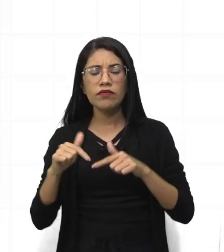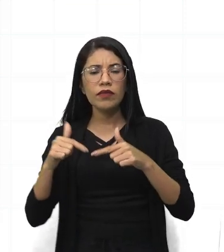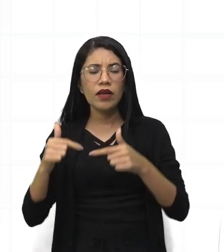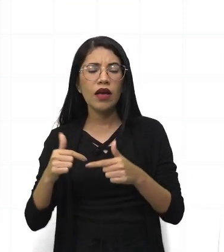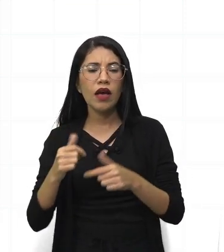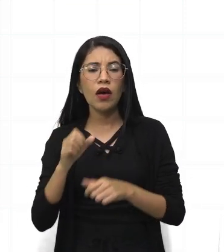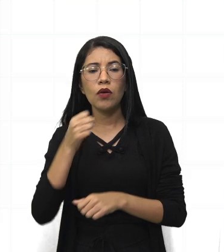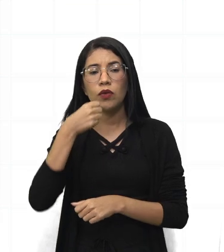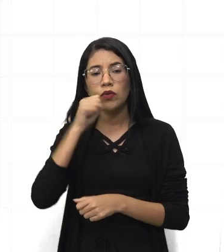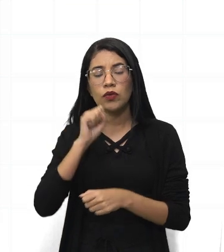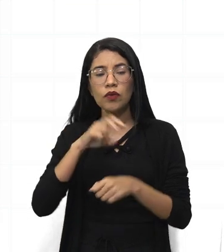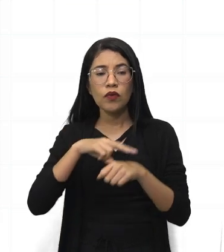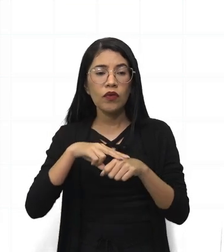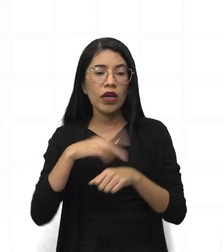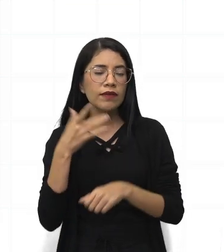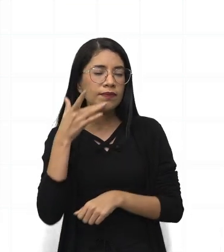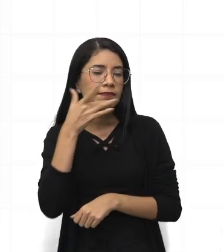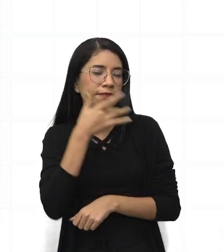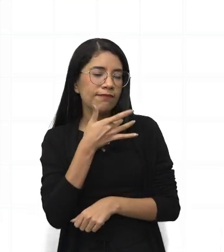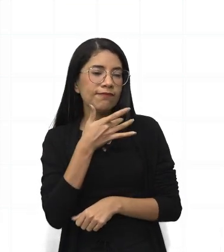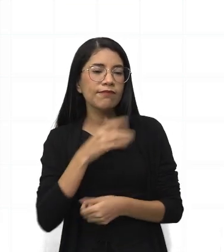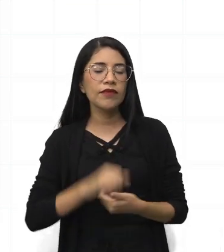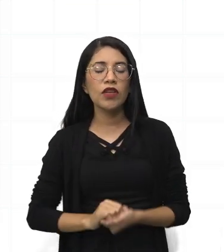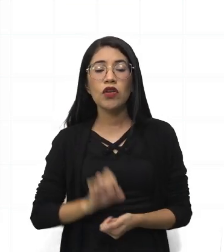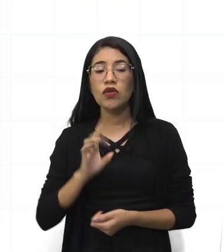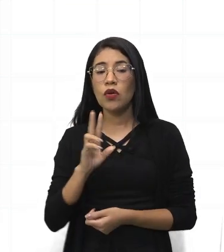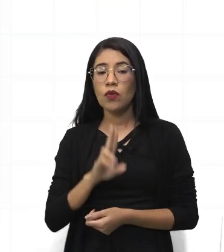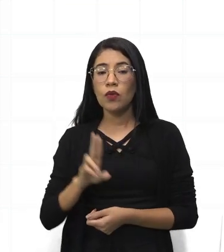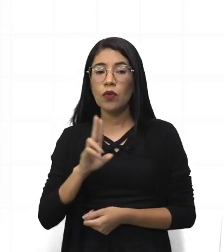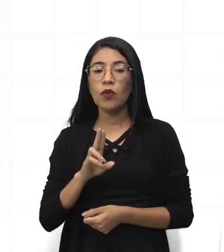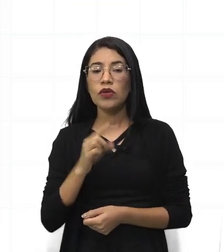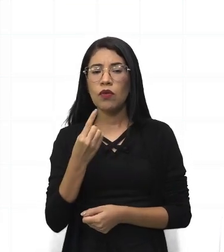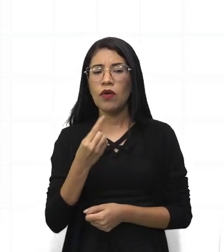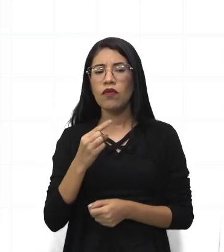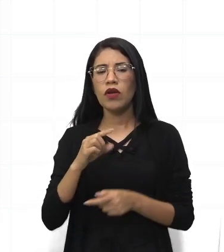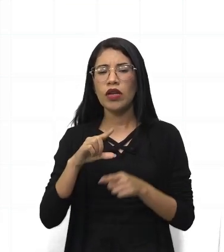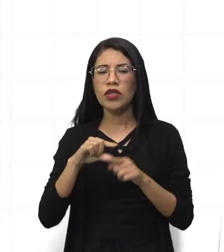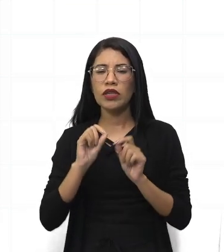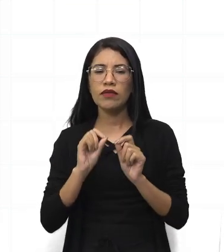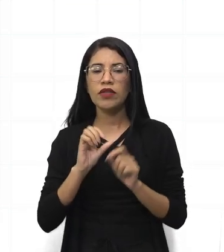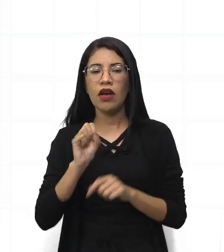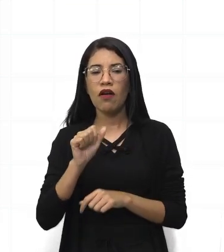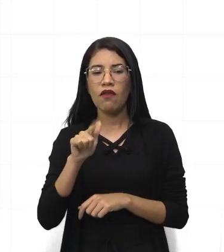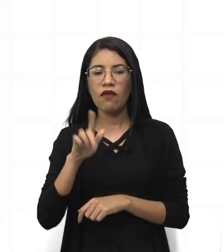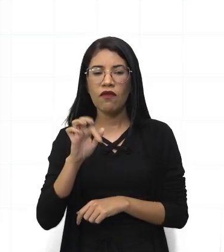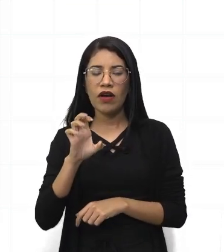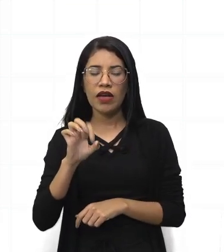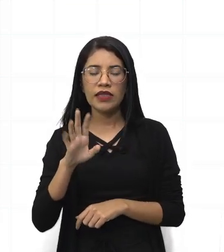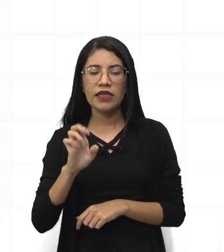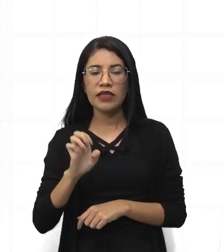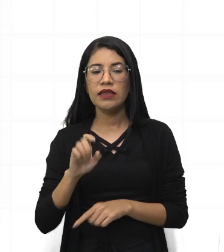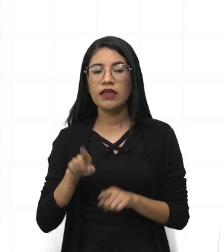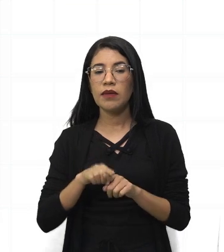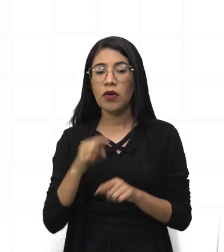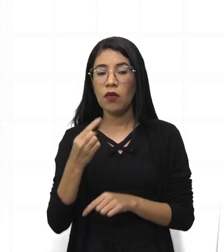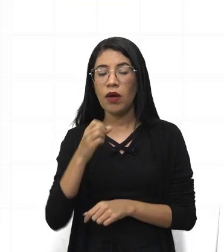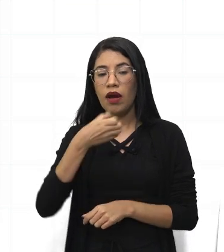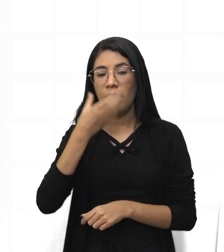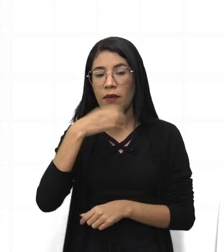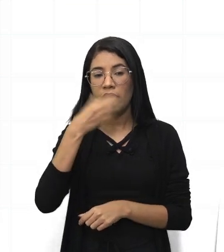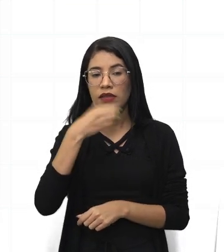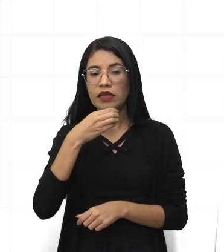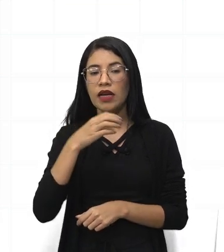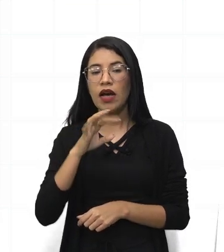verde saboroso? Basta ter uma folha de alface, um limão, uma maçã, gengibre